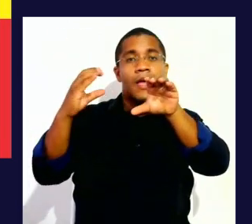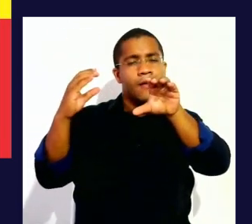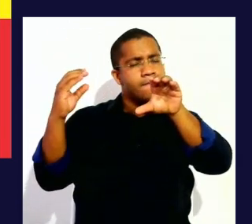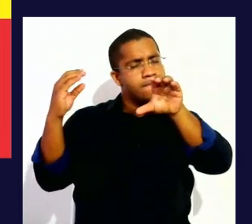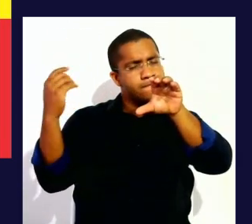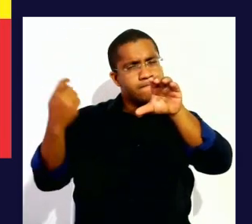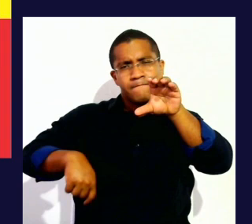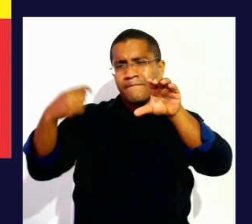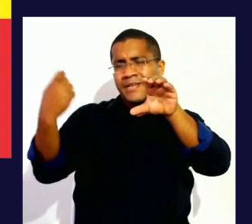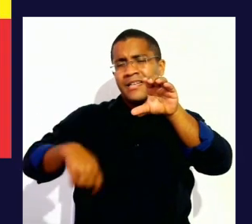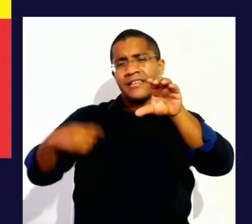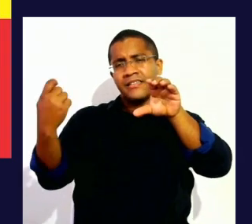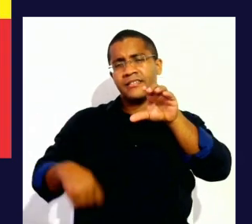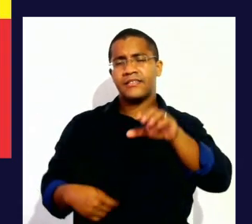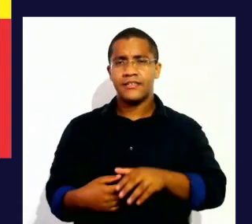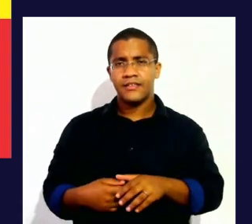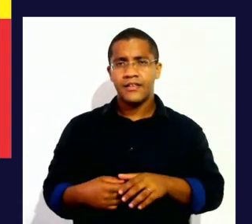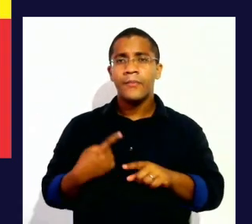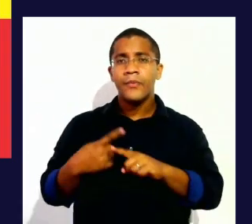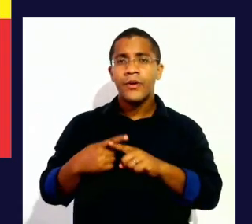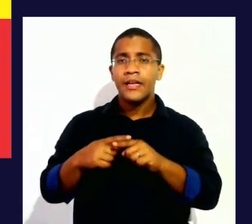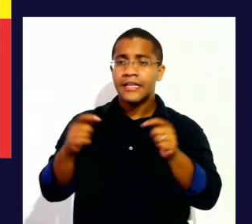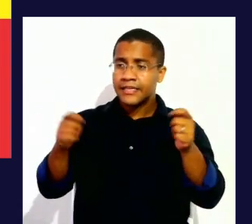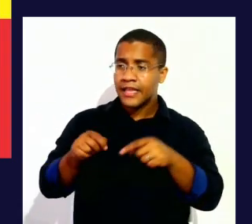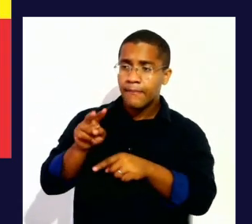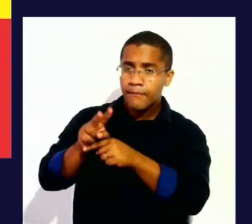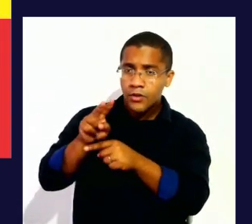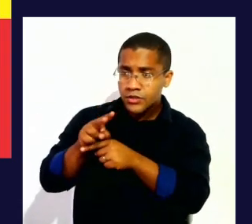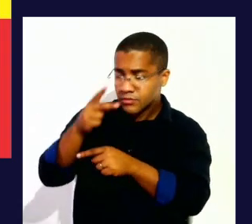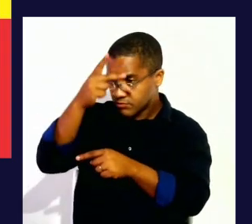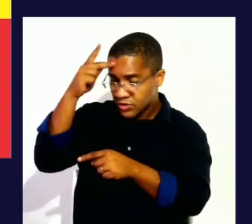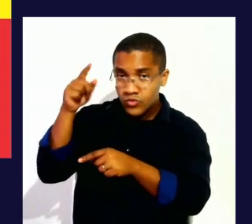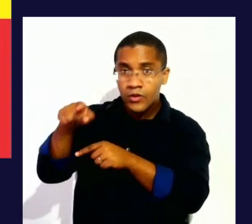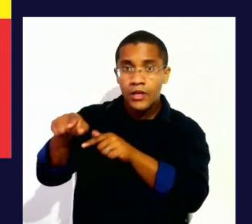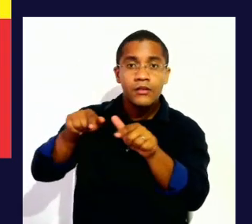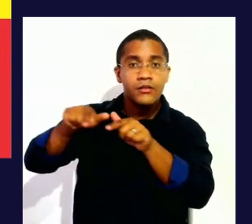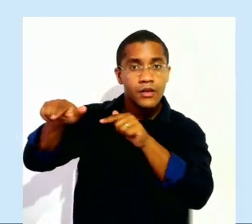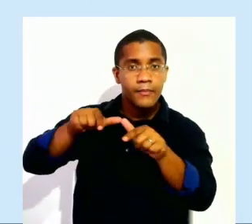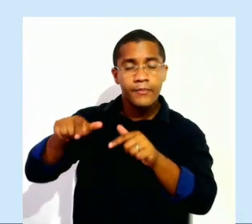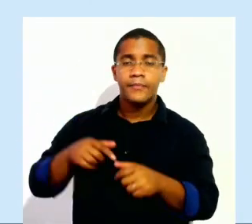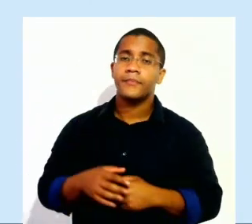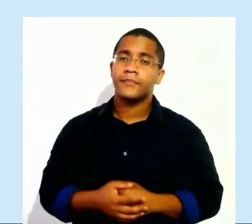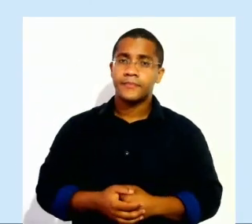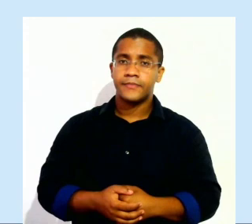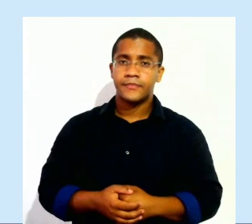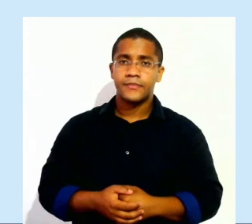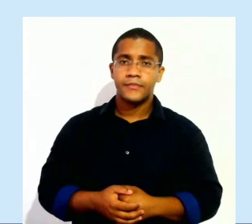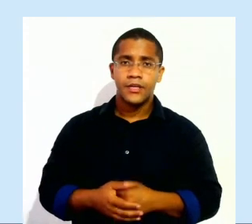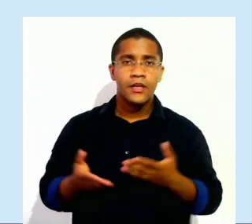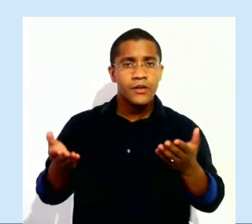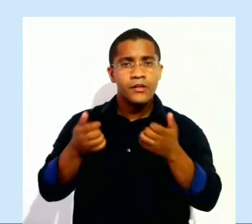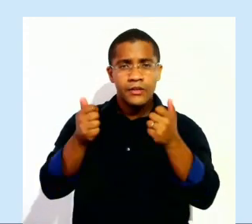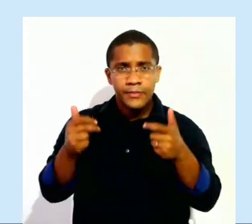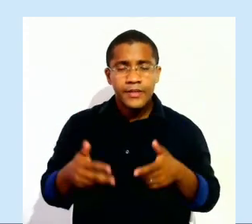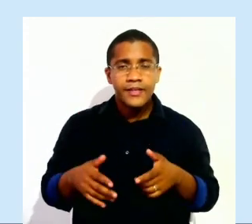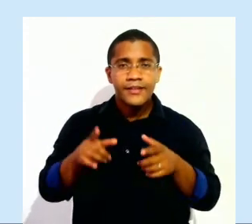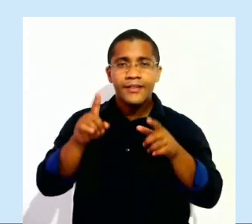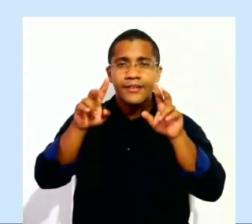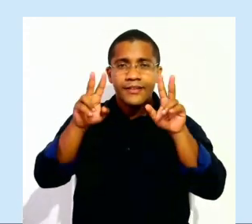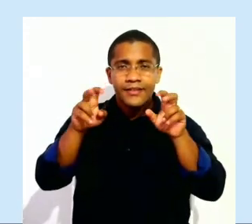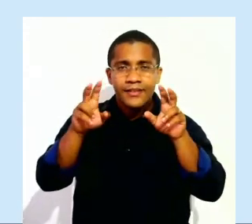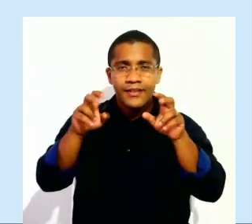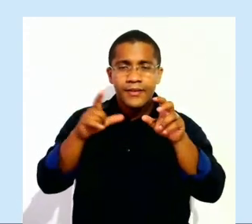essencial para essas indústrias para proteger esses trabalhadores. Falando aí sobre a questão do